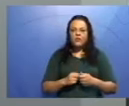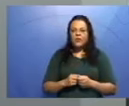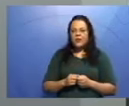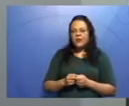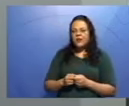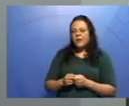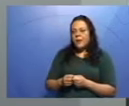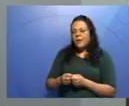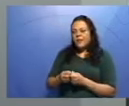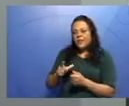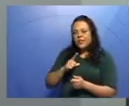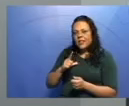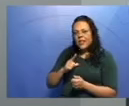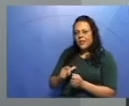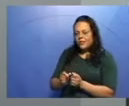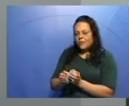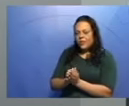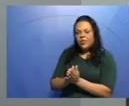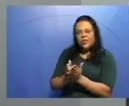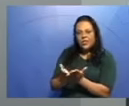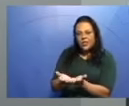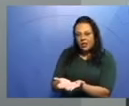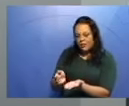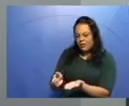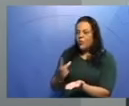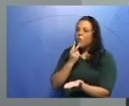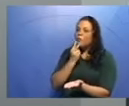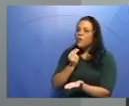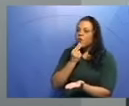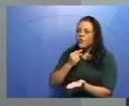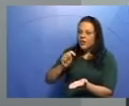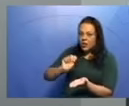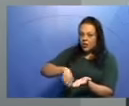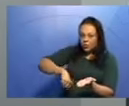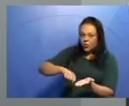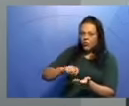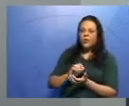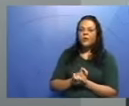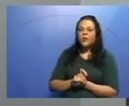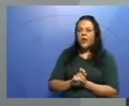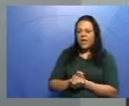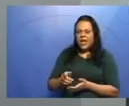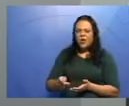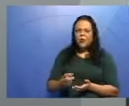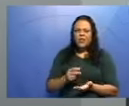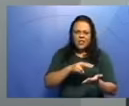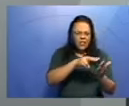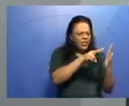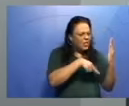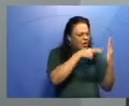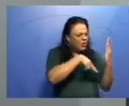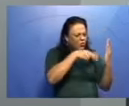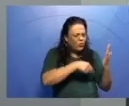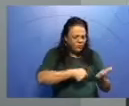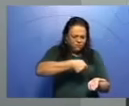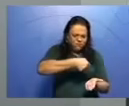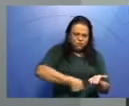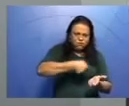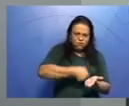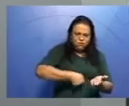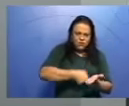leitura exigente. Os livros de Machado de Assis são exigentes a sua leitura, porque exigem um